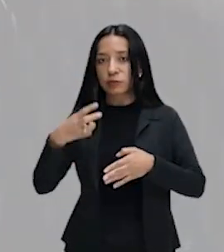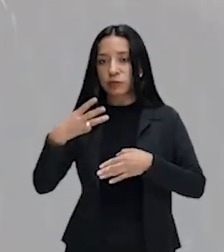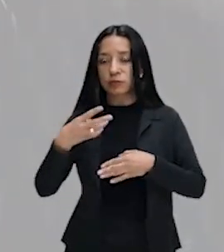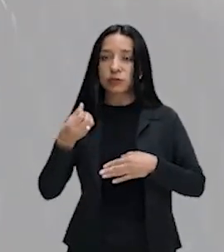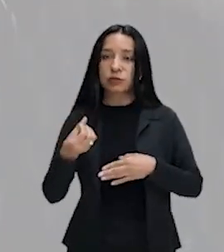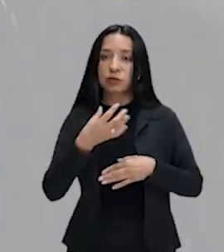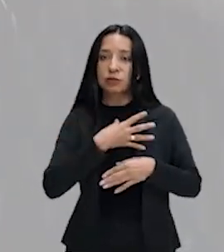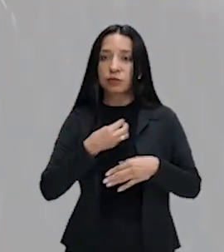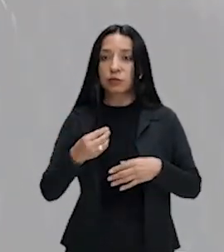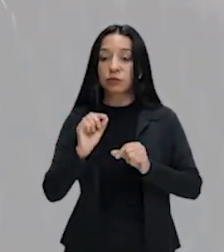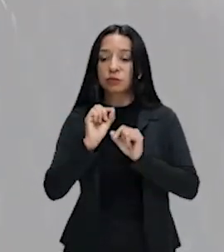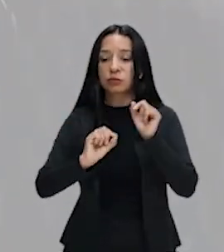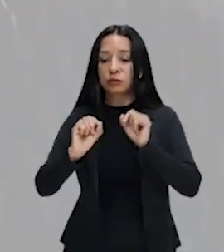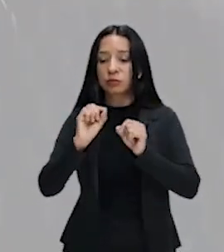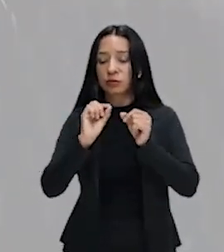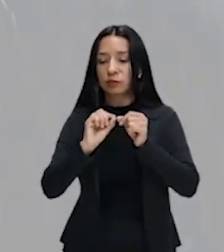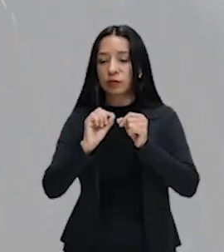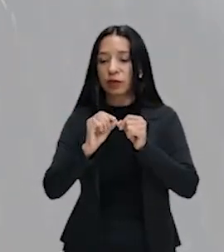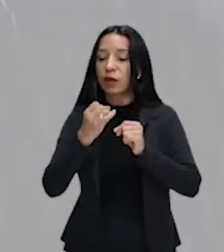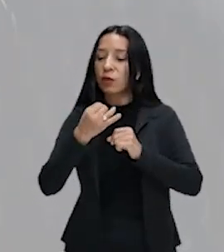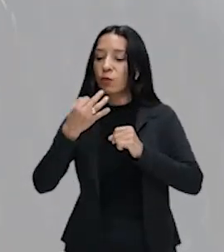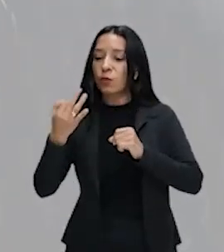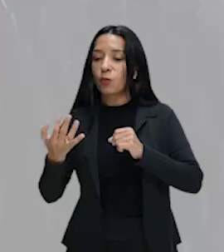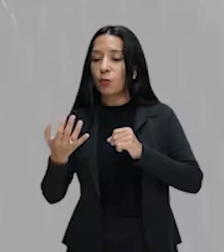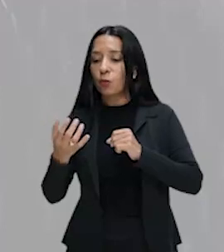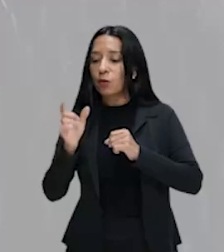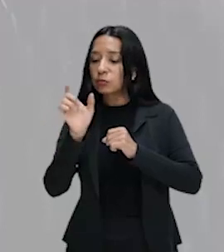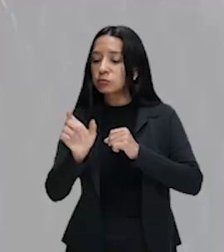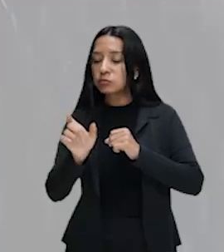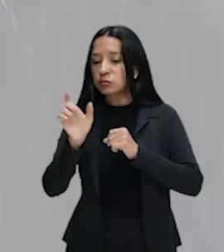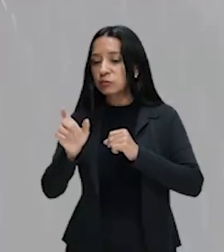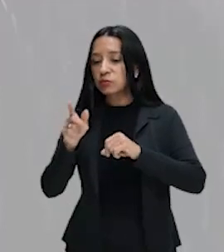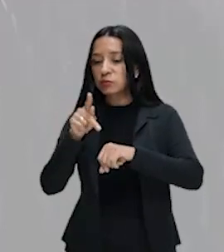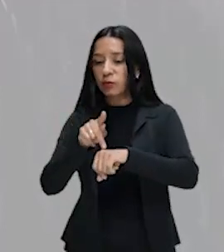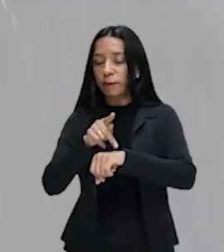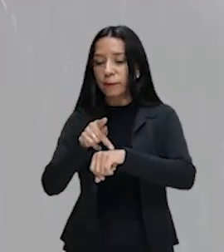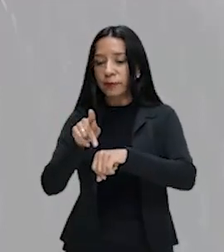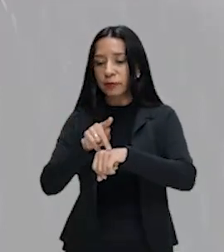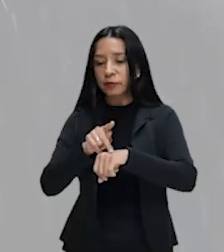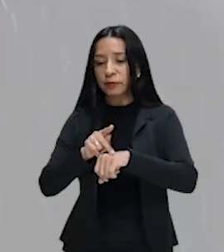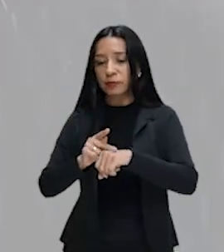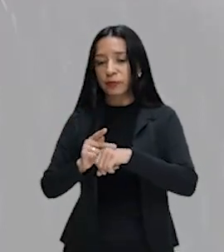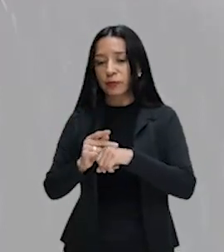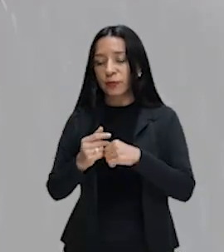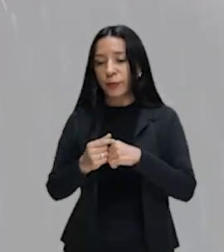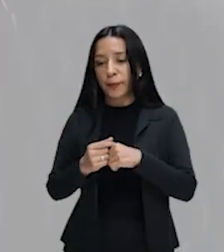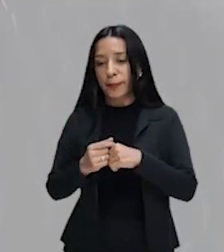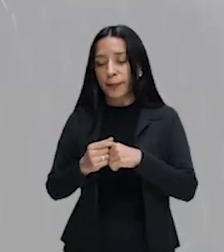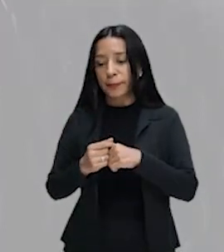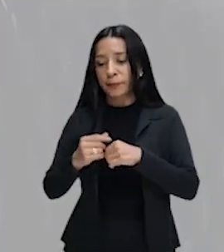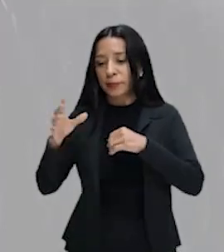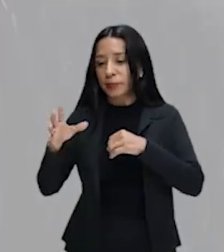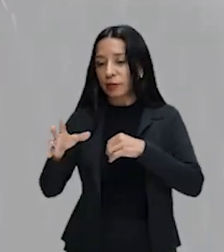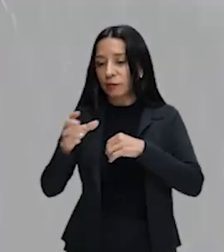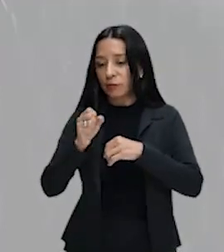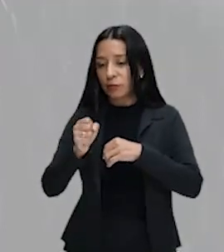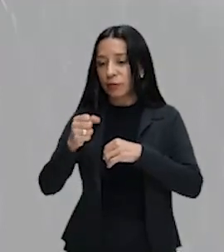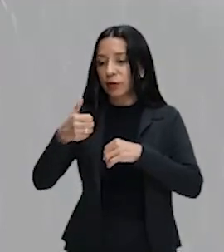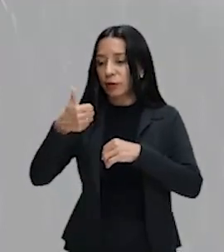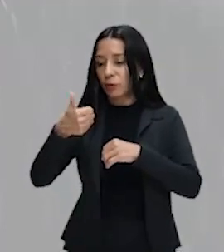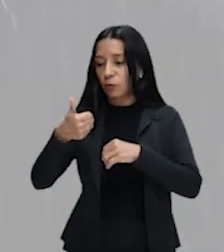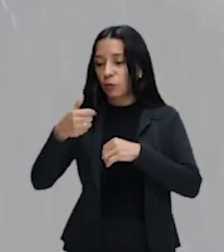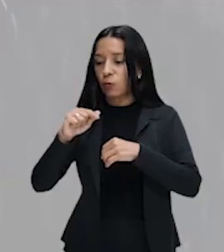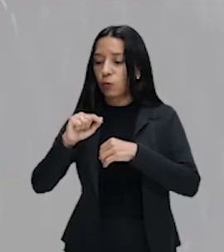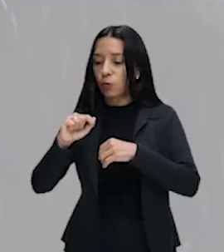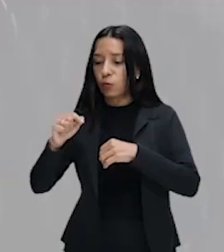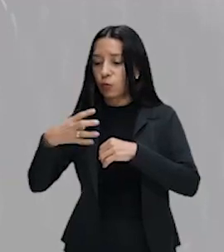fazer? Olha aqui, quantos indivíduos serão pretos? Eu vou pegar 1/4, porque corresponde a essa porcentagem aqui, e